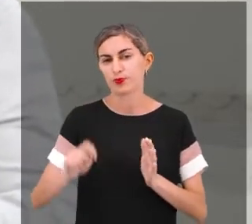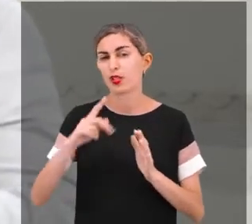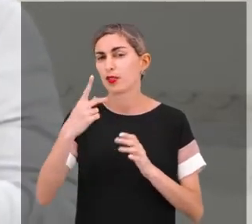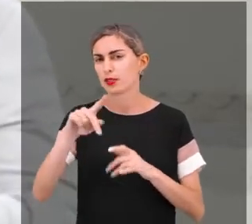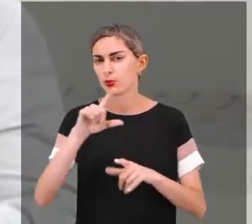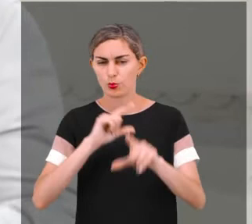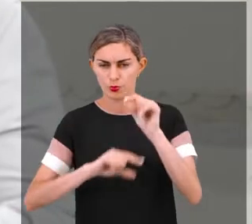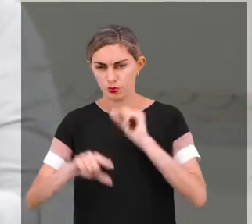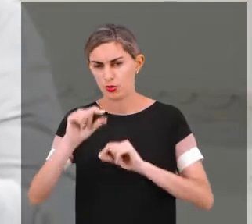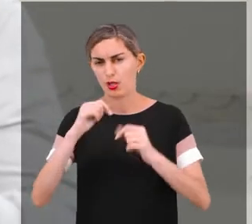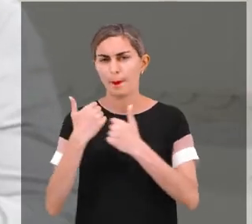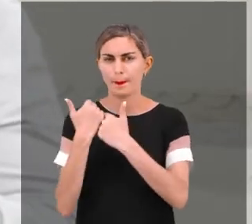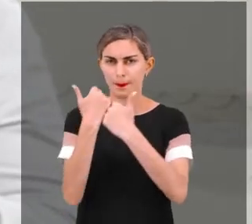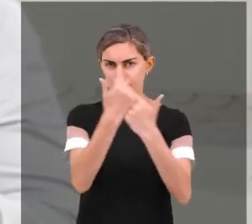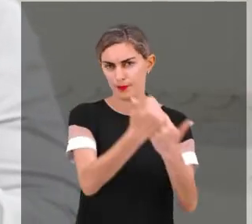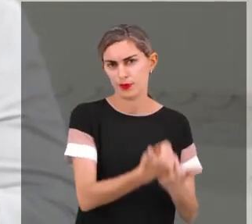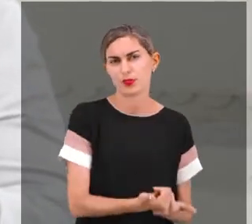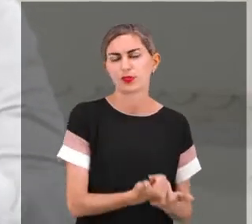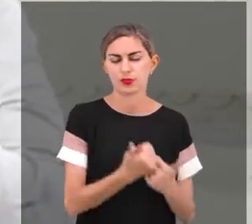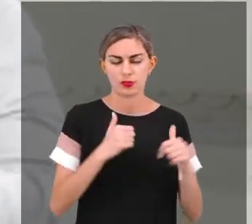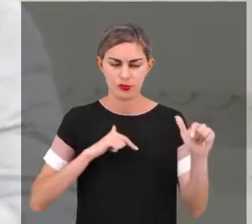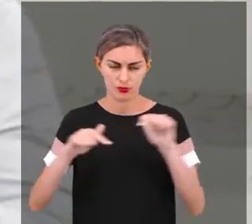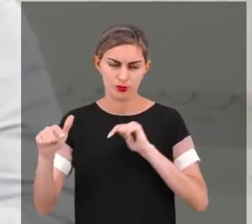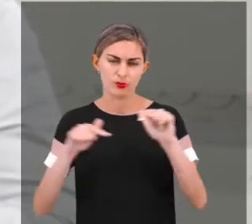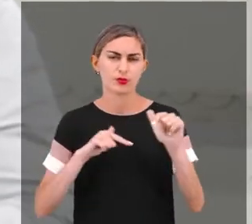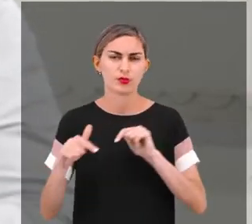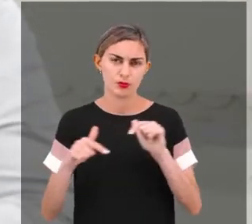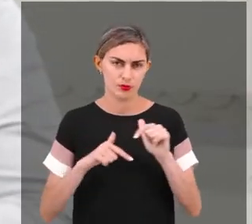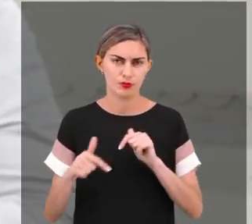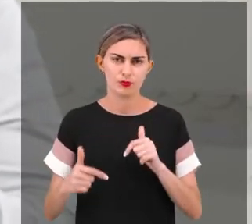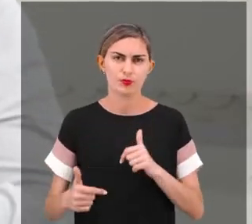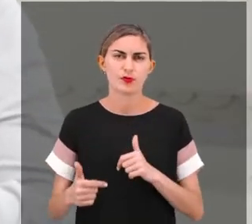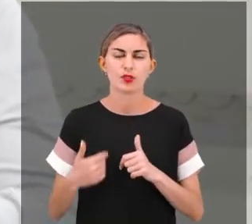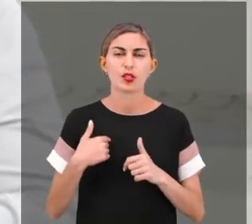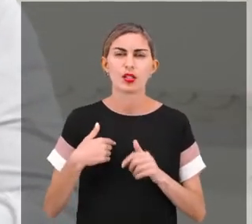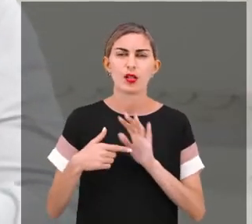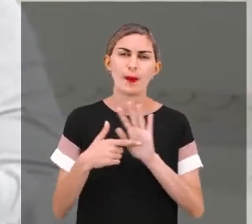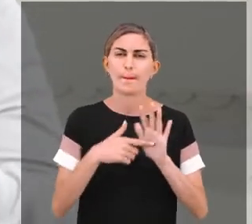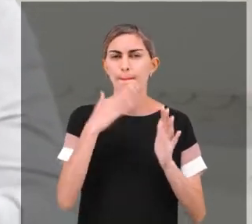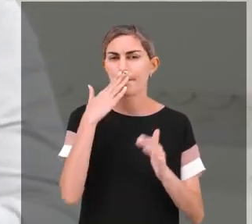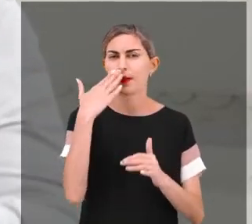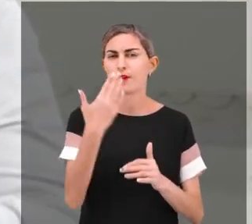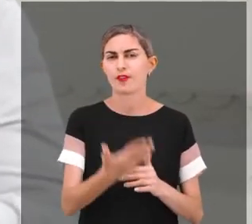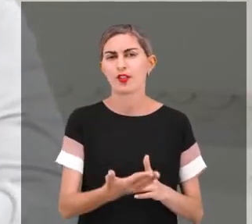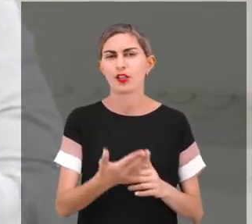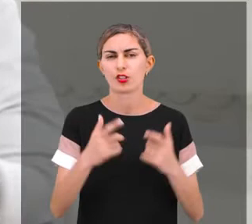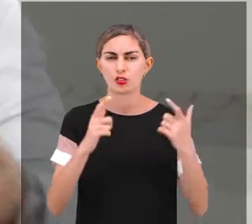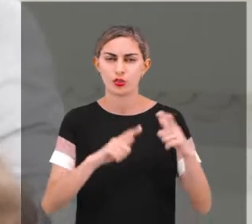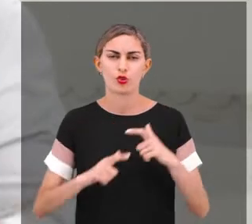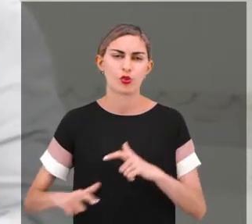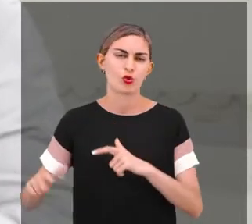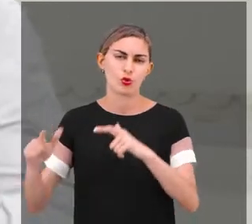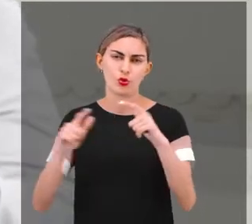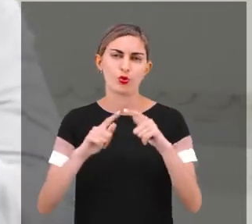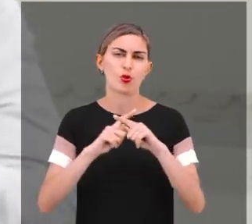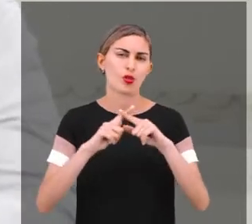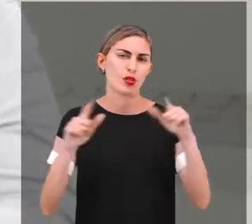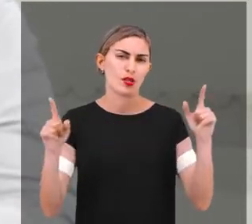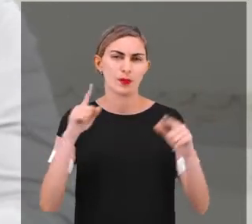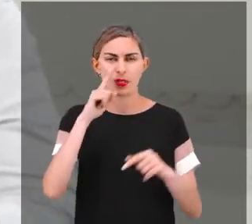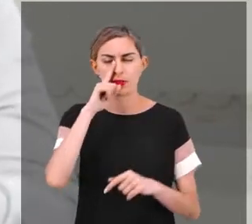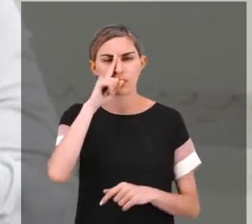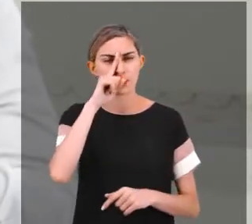Então, são eleitos os representantes dos trabalhadores, tá certo? Dando preferência àqueles locais onde tem